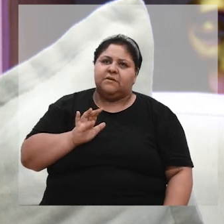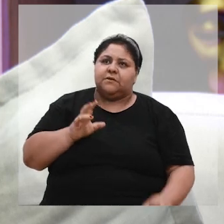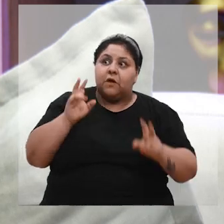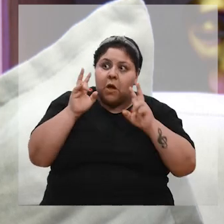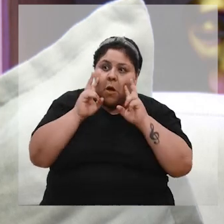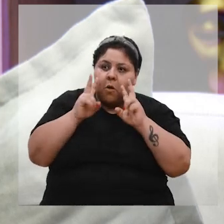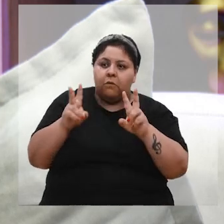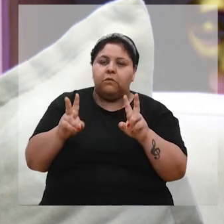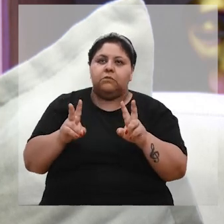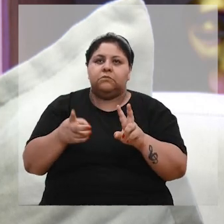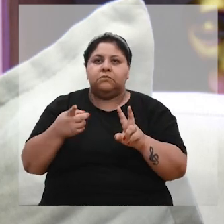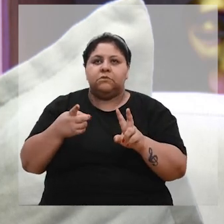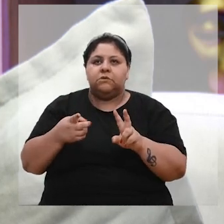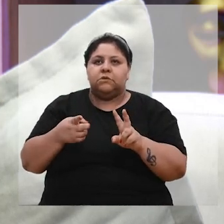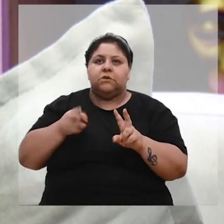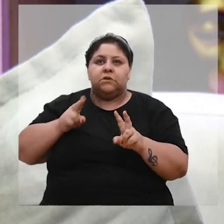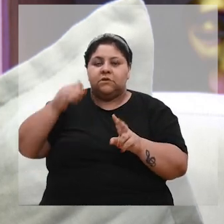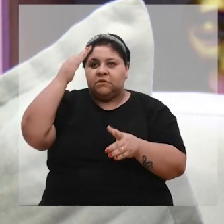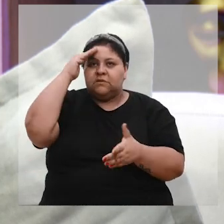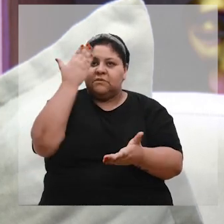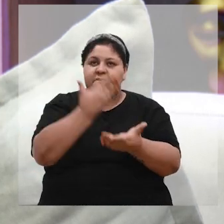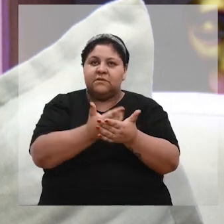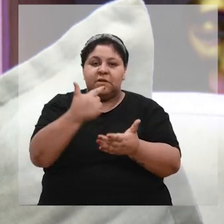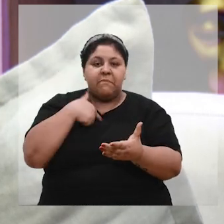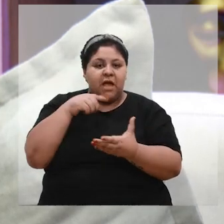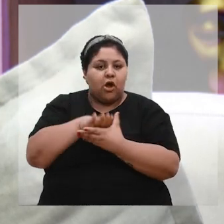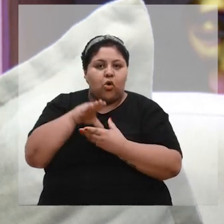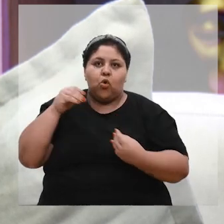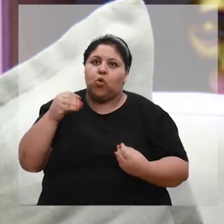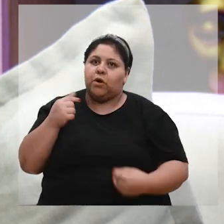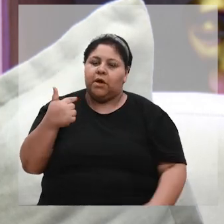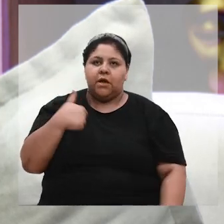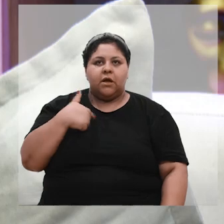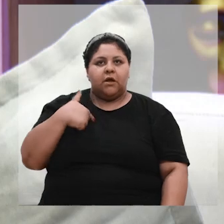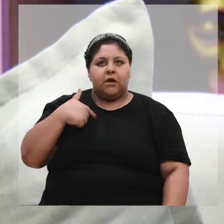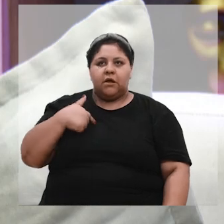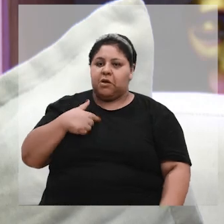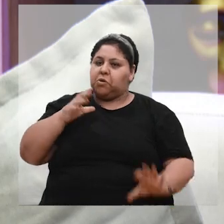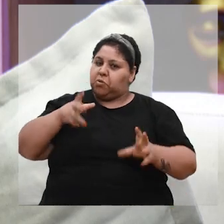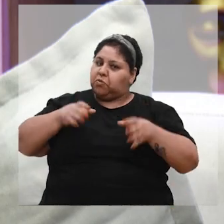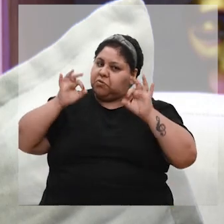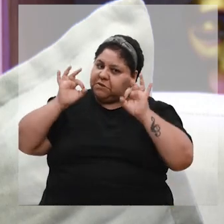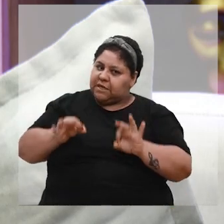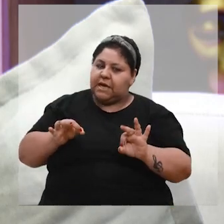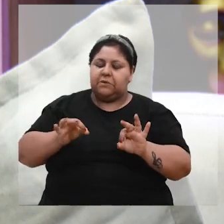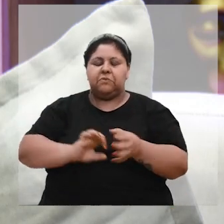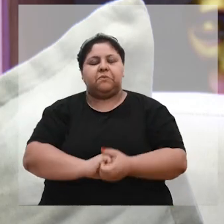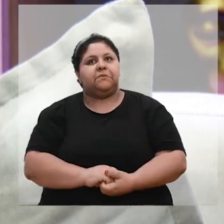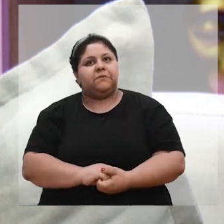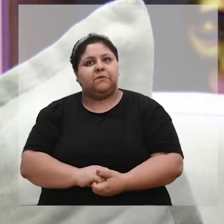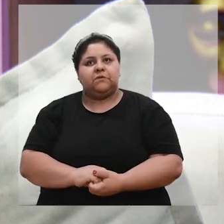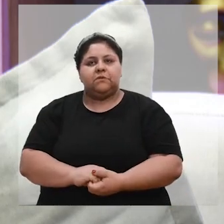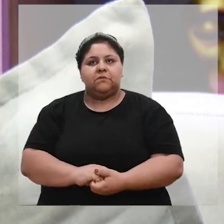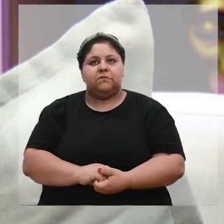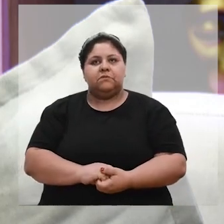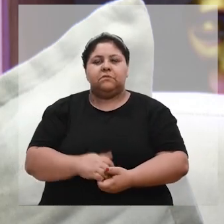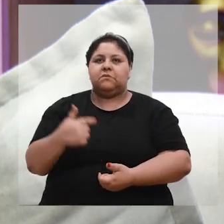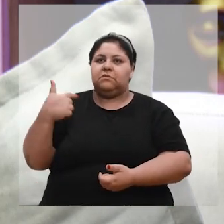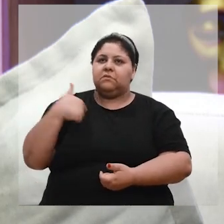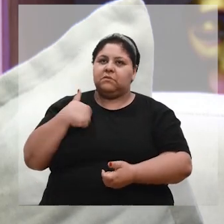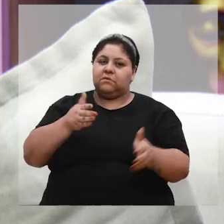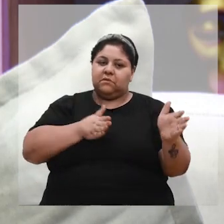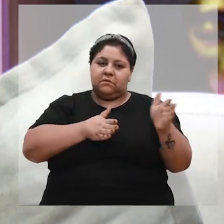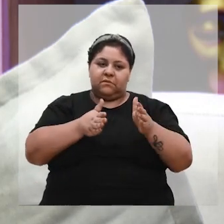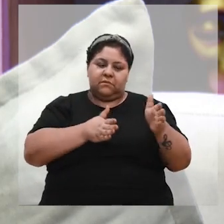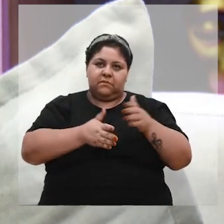que eu olhei muito, eu sempre acreditei muito na minha cura e que que ia dar tudo certo. Eu